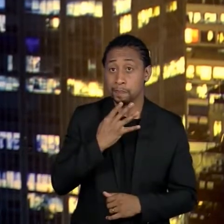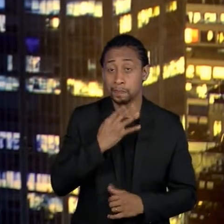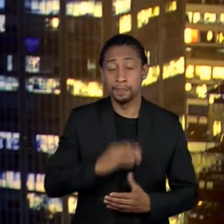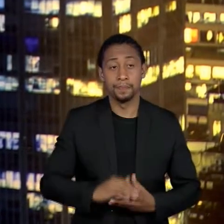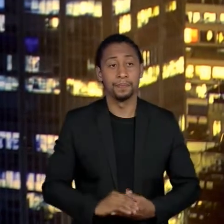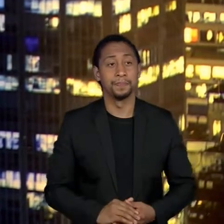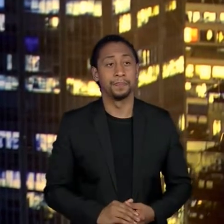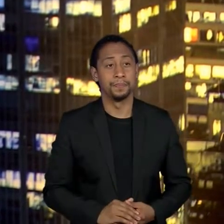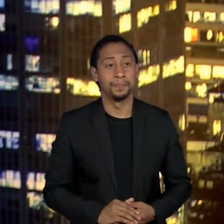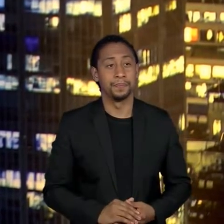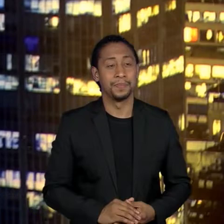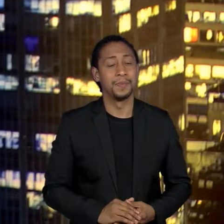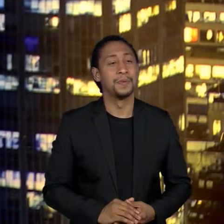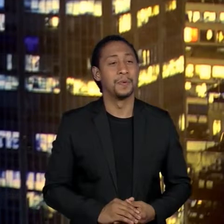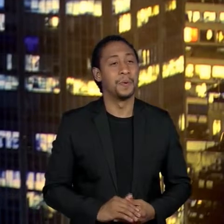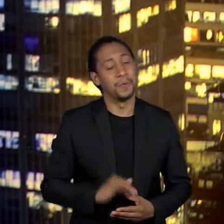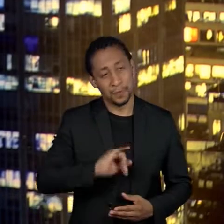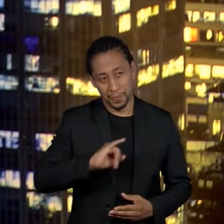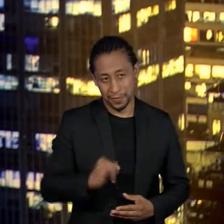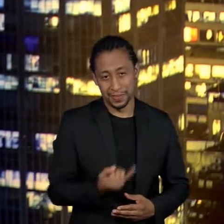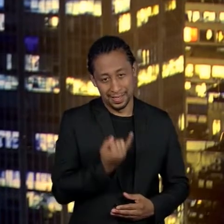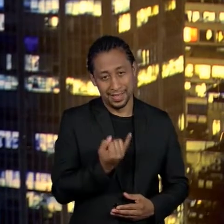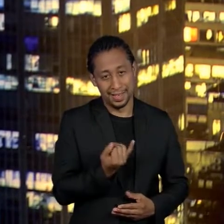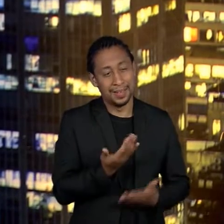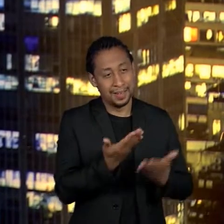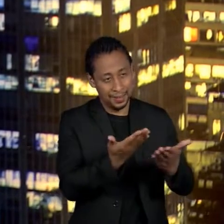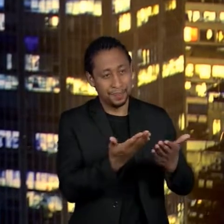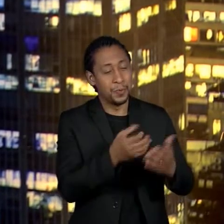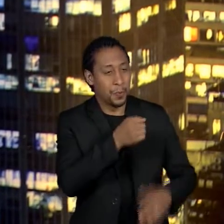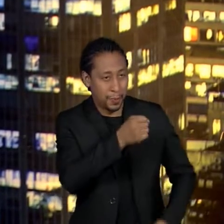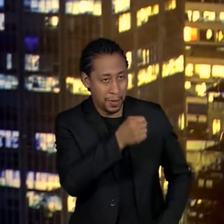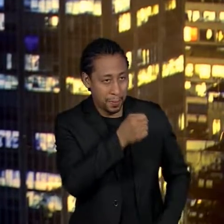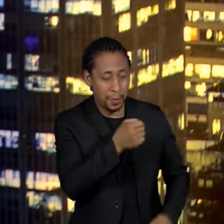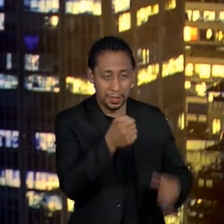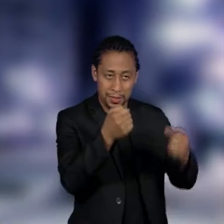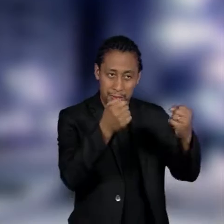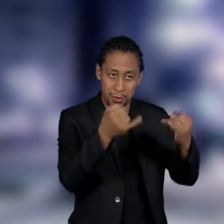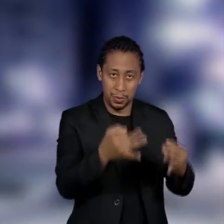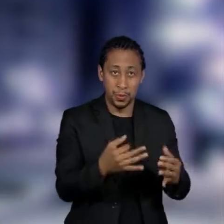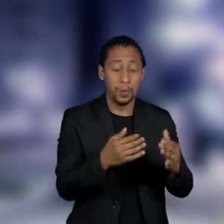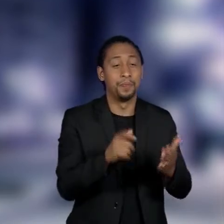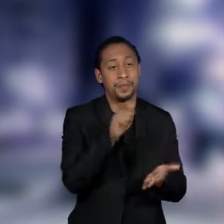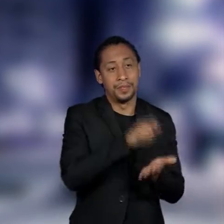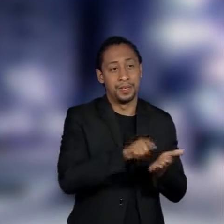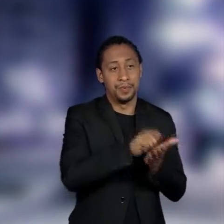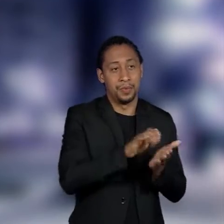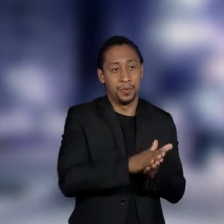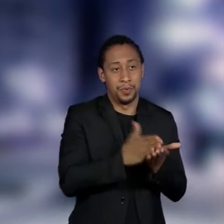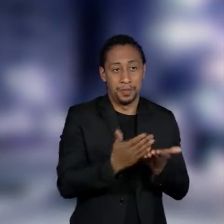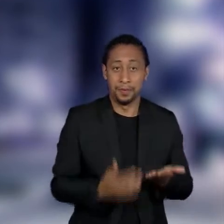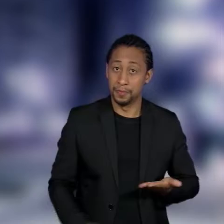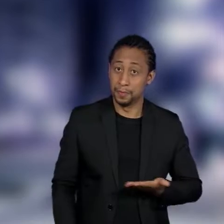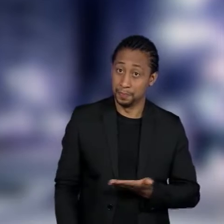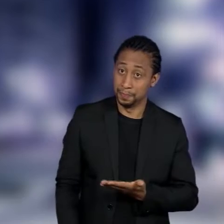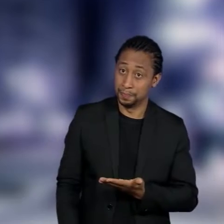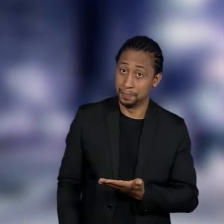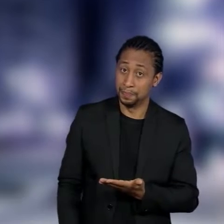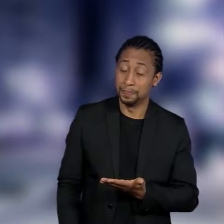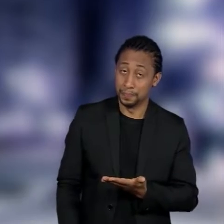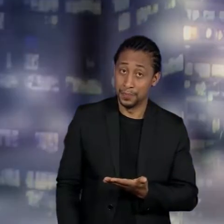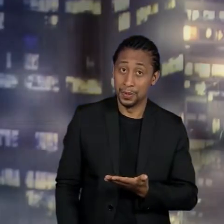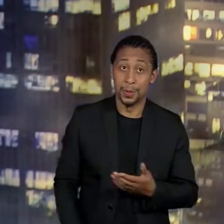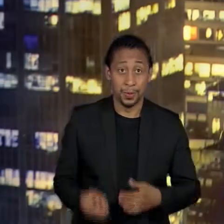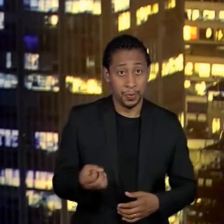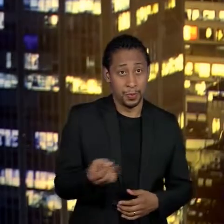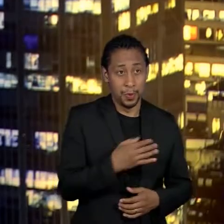Eu vou aproveitar que o Jairo Marques, que falou há pouco, ele está com um livro novo que é Crônicas para um Mundo Mais Diverso, fica a dica